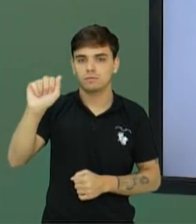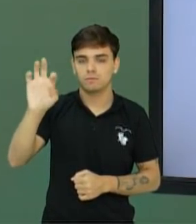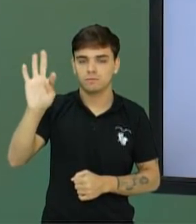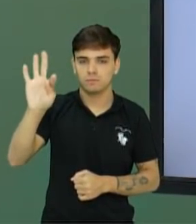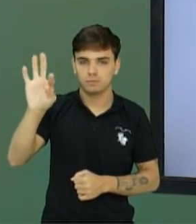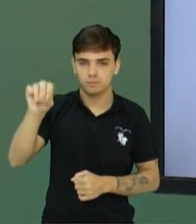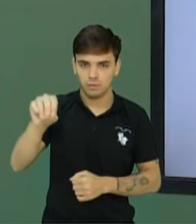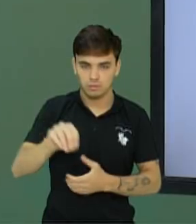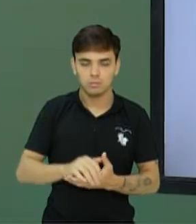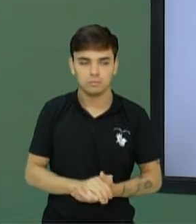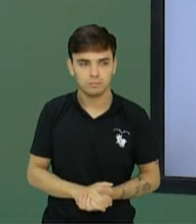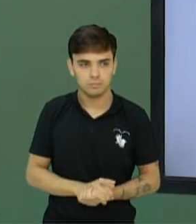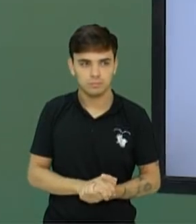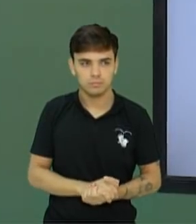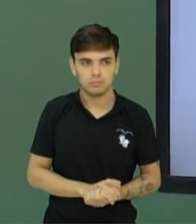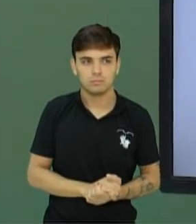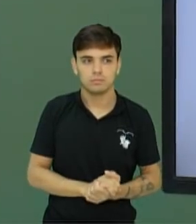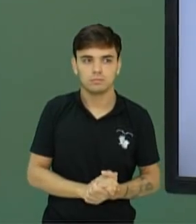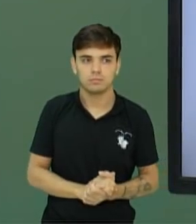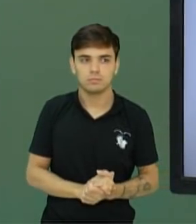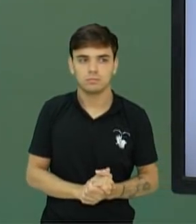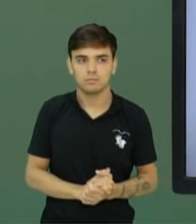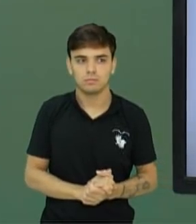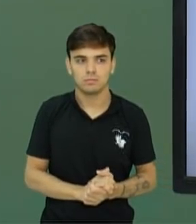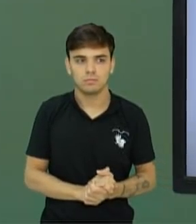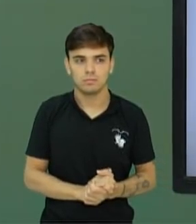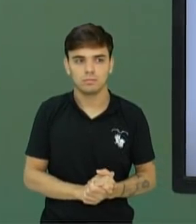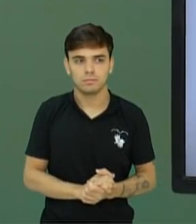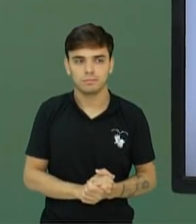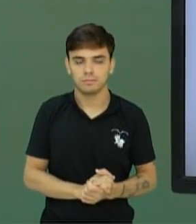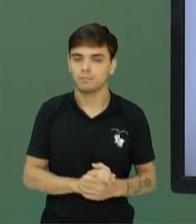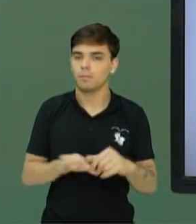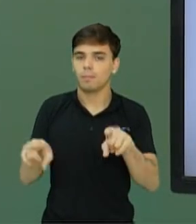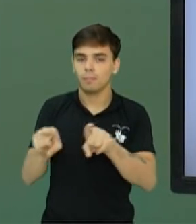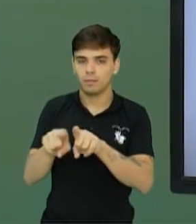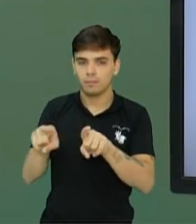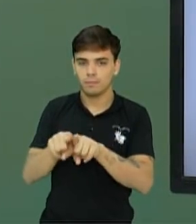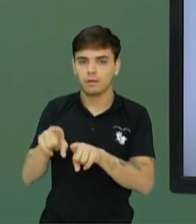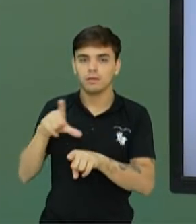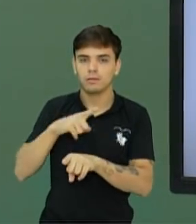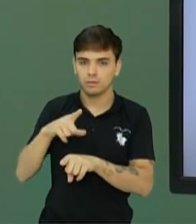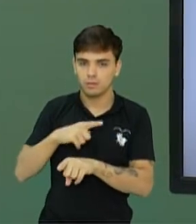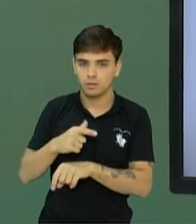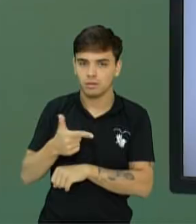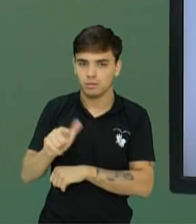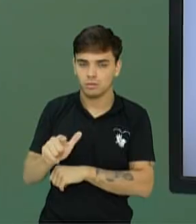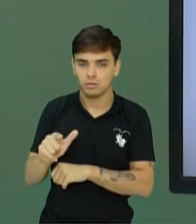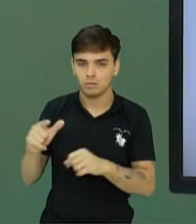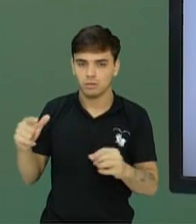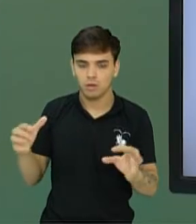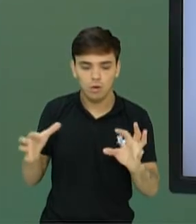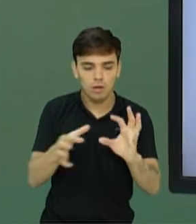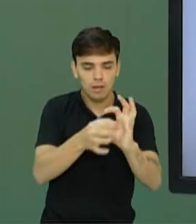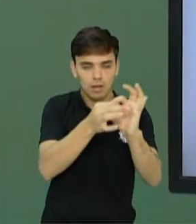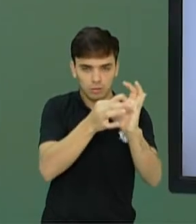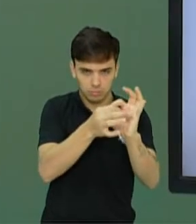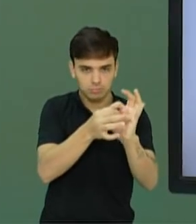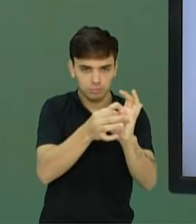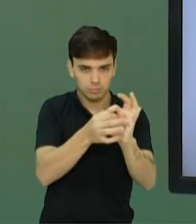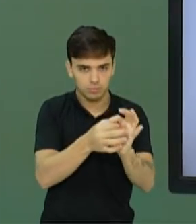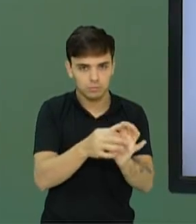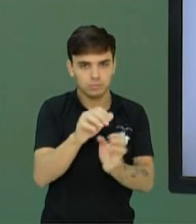fosfato. Todo nucleotídeo é formado pelo radical fosfato ligado a